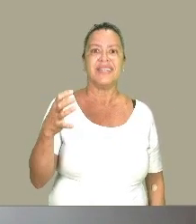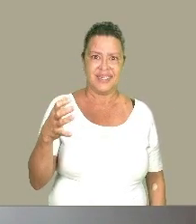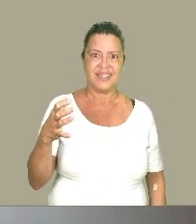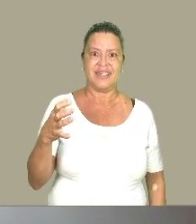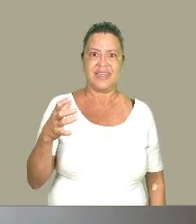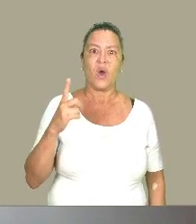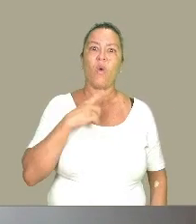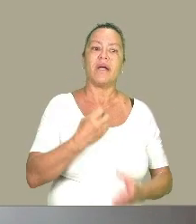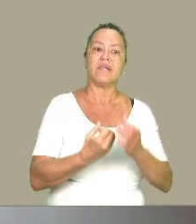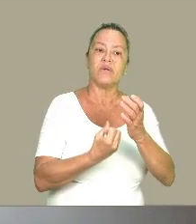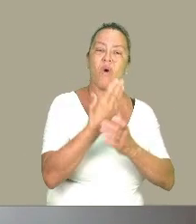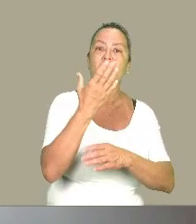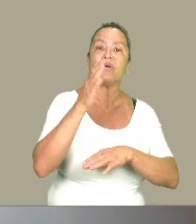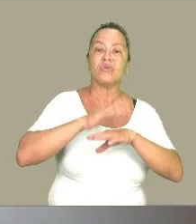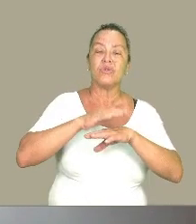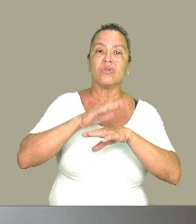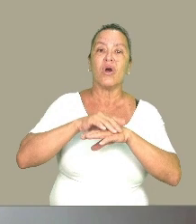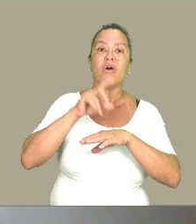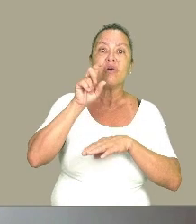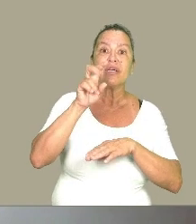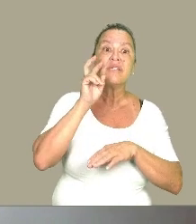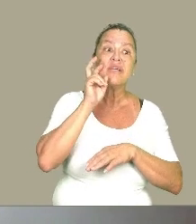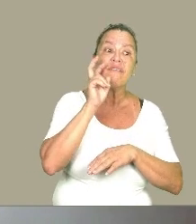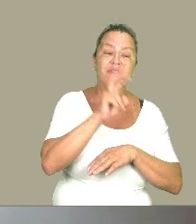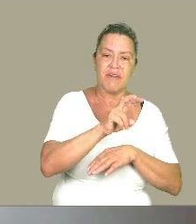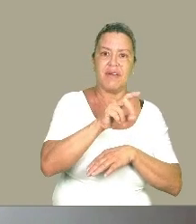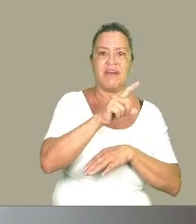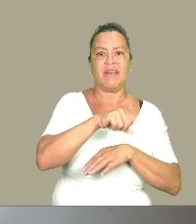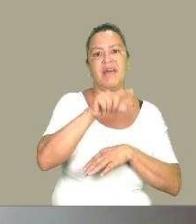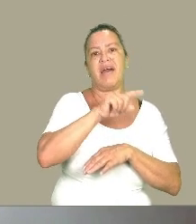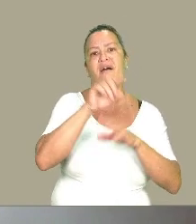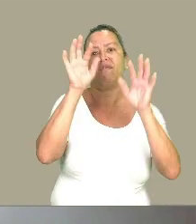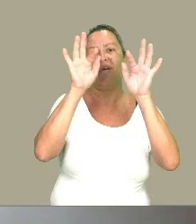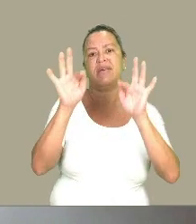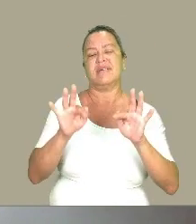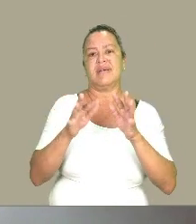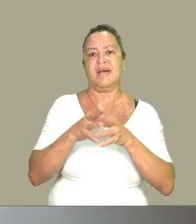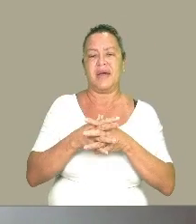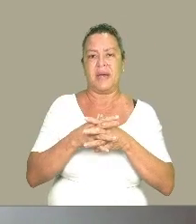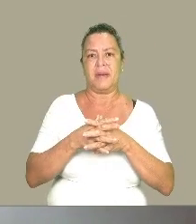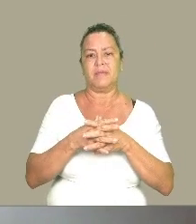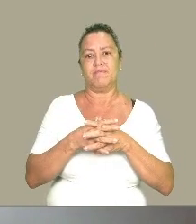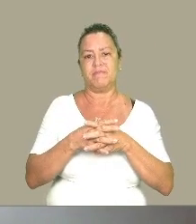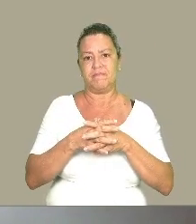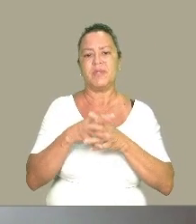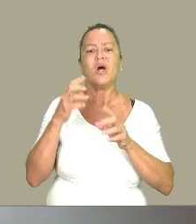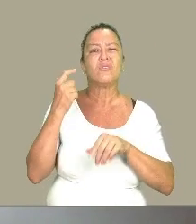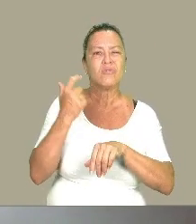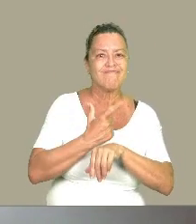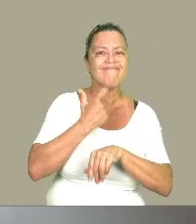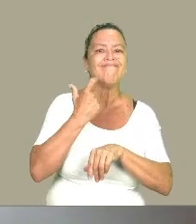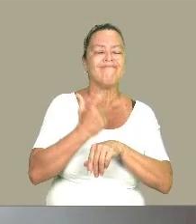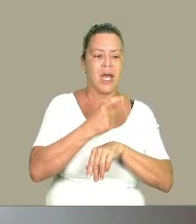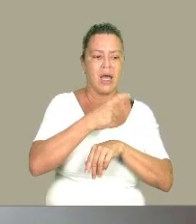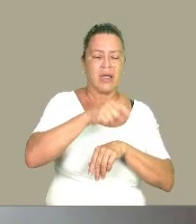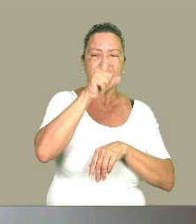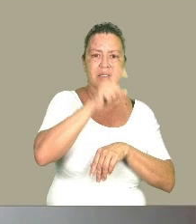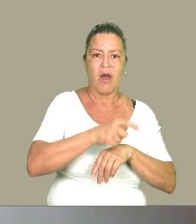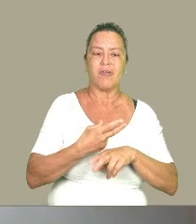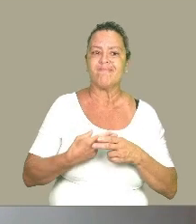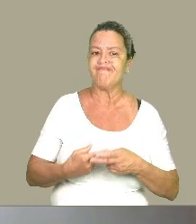surja aos teus olhos por empecilho a felicidade. Tolera o companheiro áspero ou